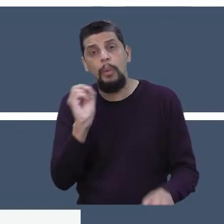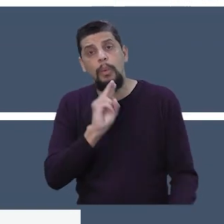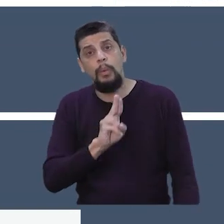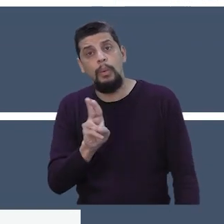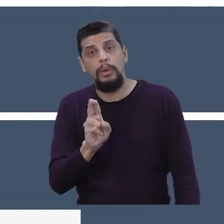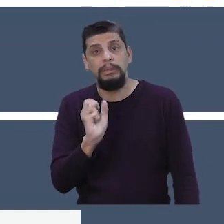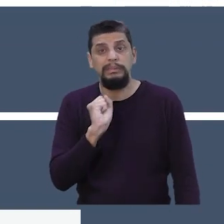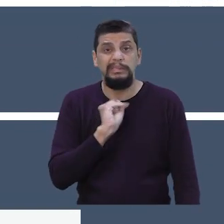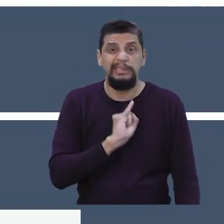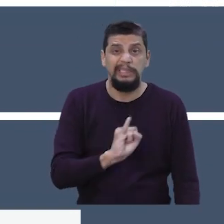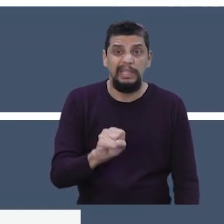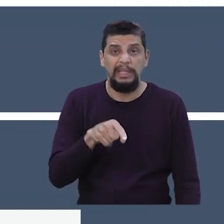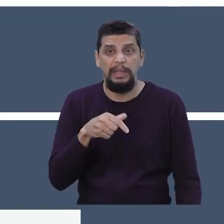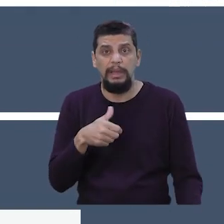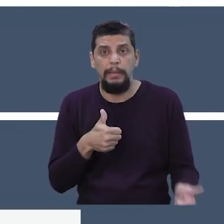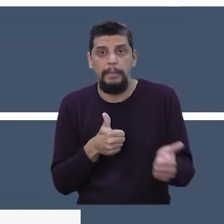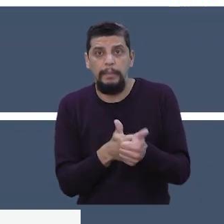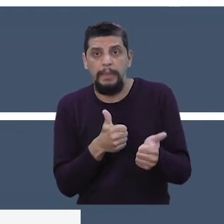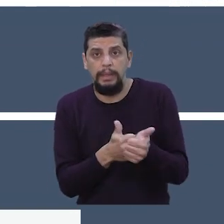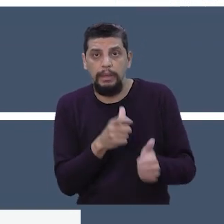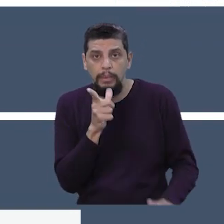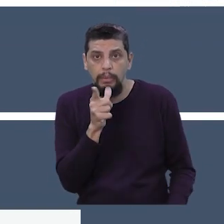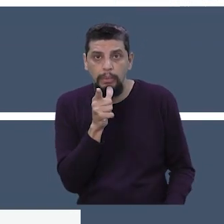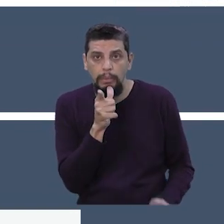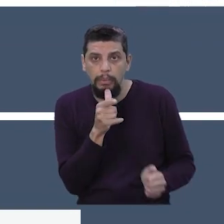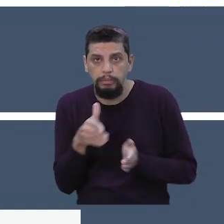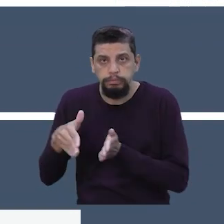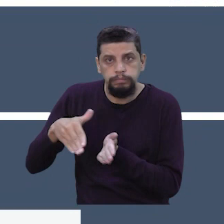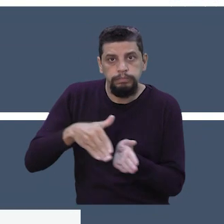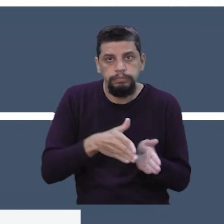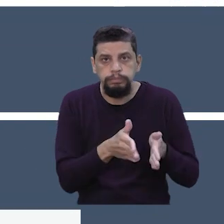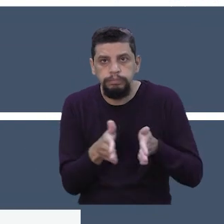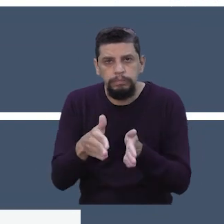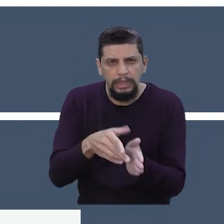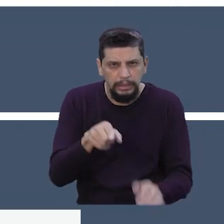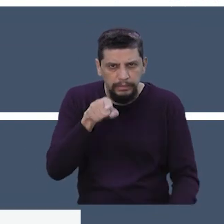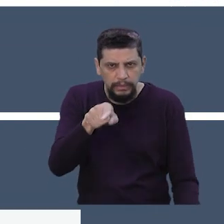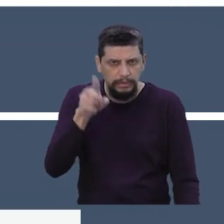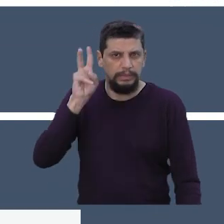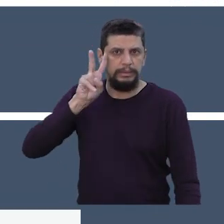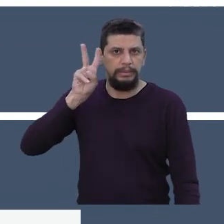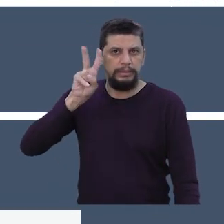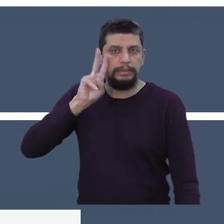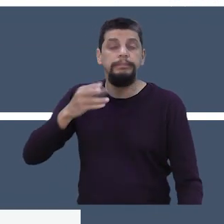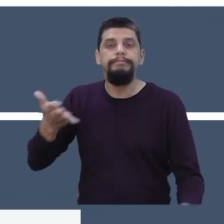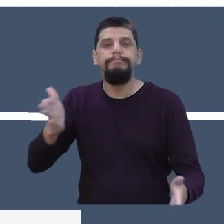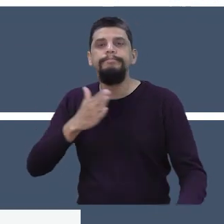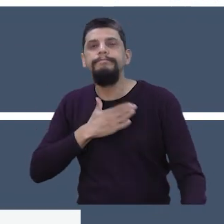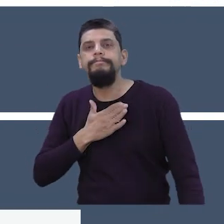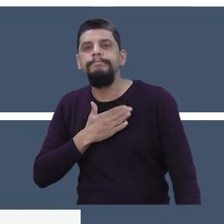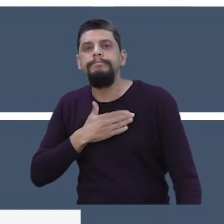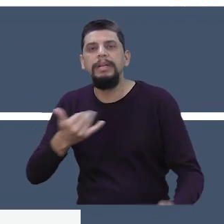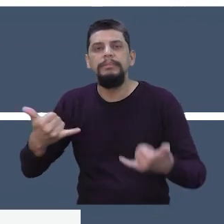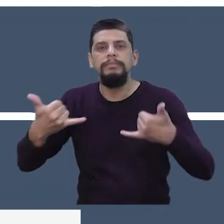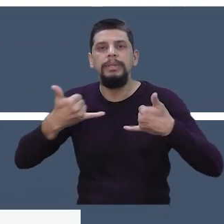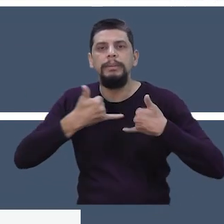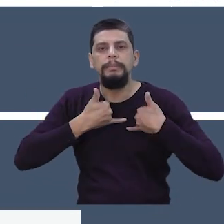Ou será que foi ao lado de um rio? Lembrou aí? Então me fala.